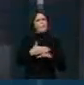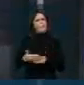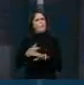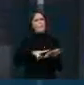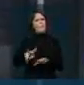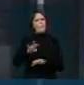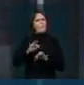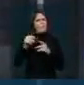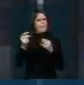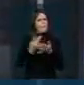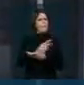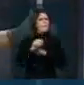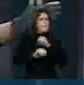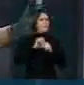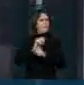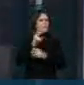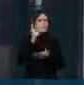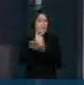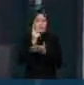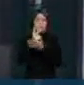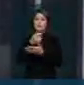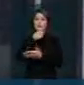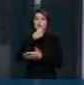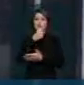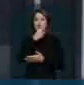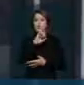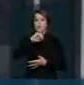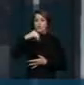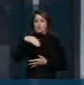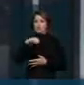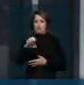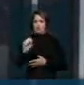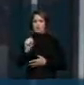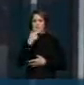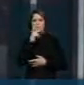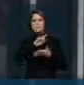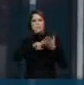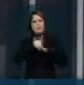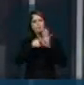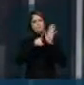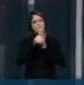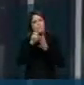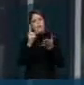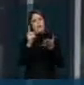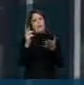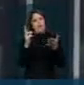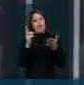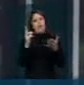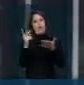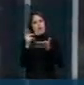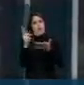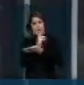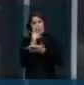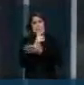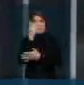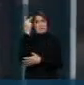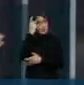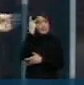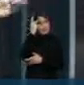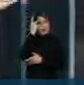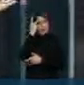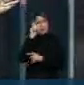semana. O próprio jornalista Jônio de Freitas, quando faz a sua matéria na Folha de São Paulo, ele diz assim: o